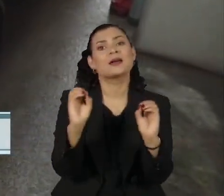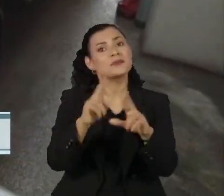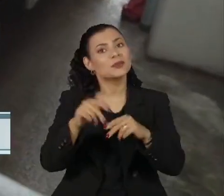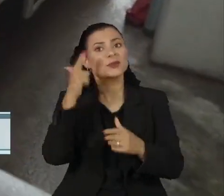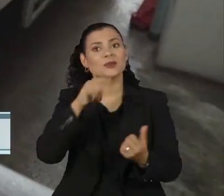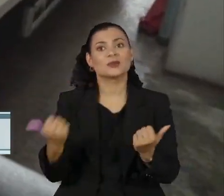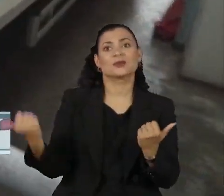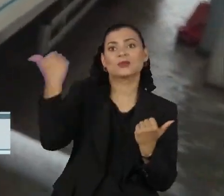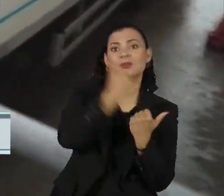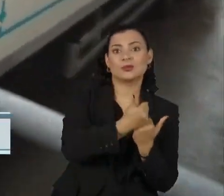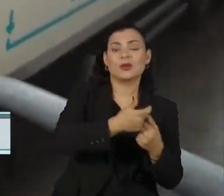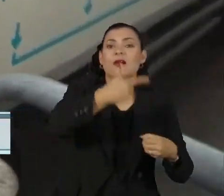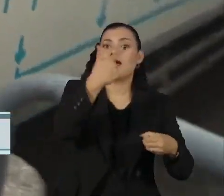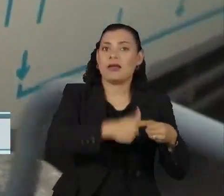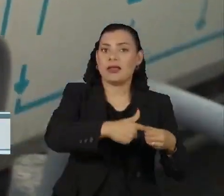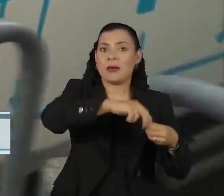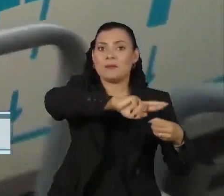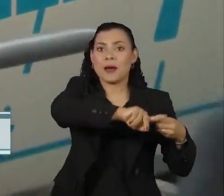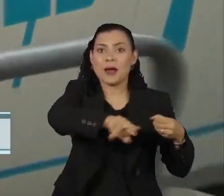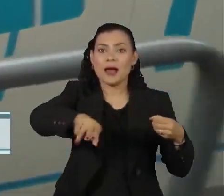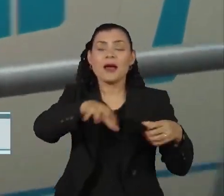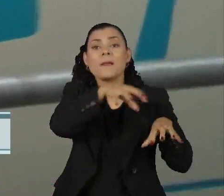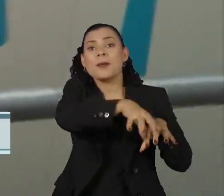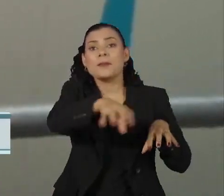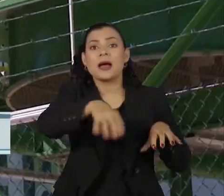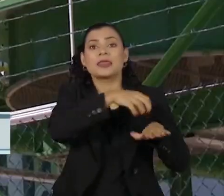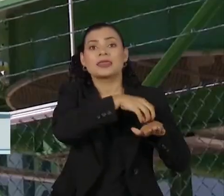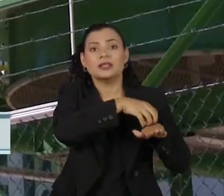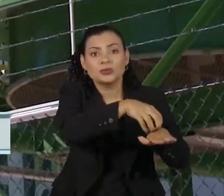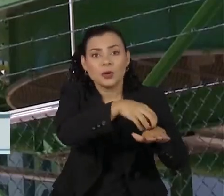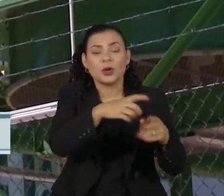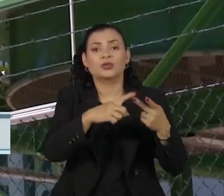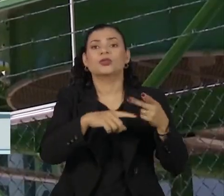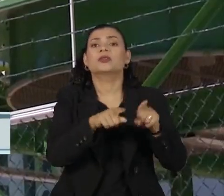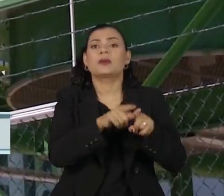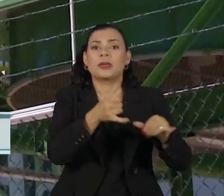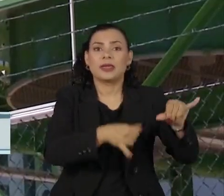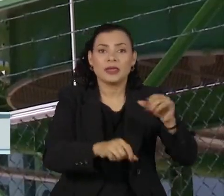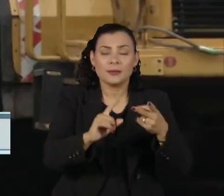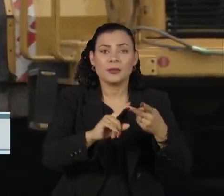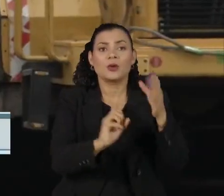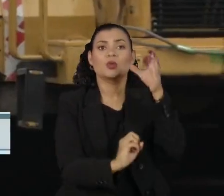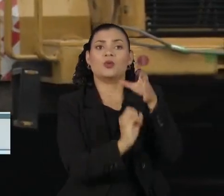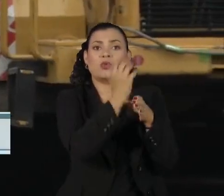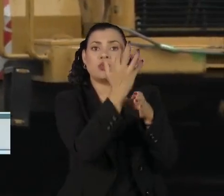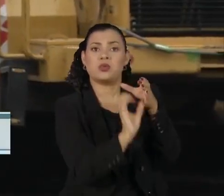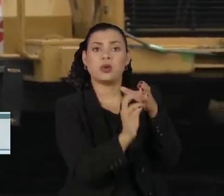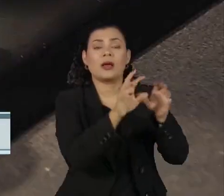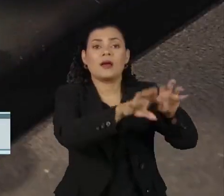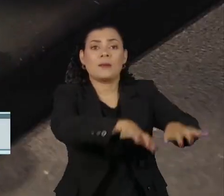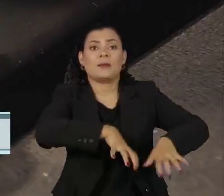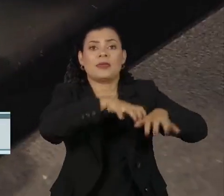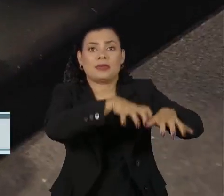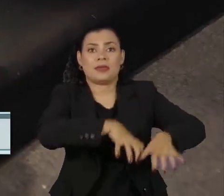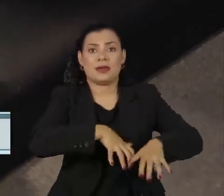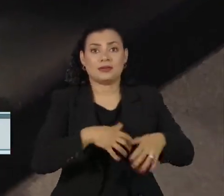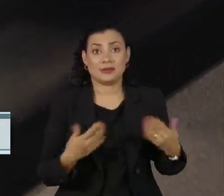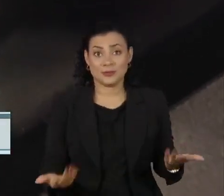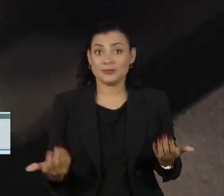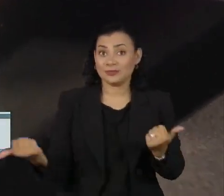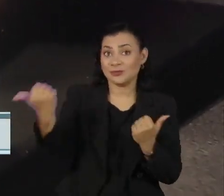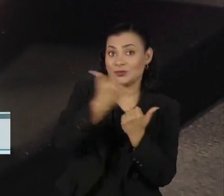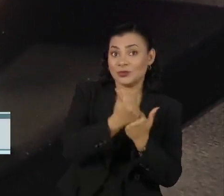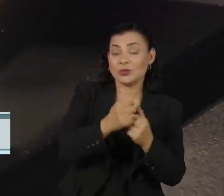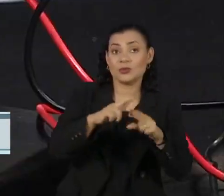substitui os combustíveis fósseis em setores como transporte, petroquímico, siderurgia e mineração. A forma mais